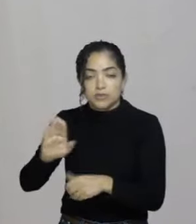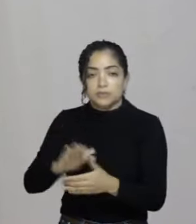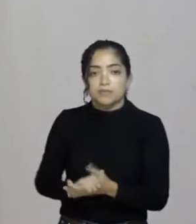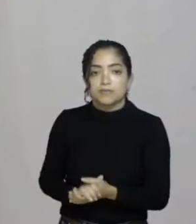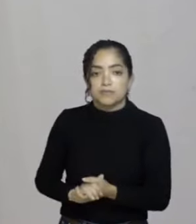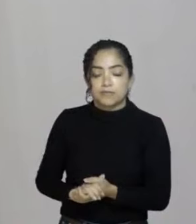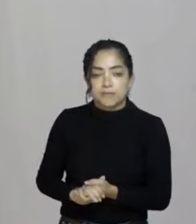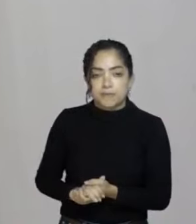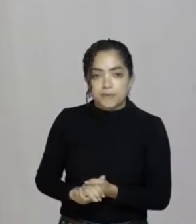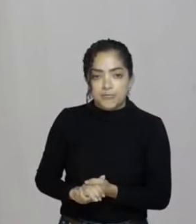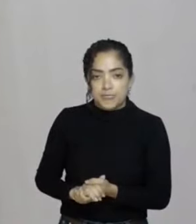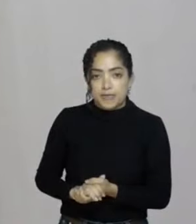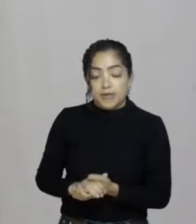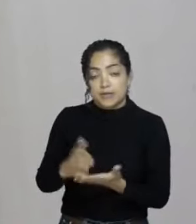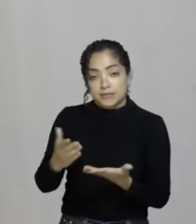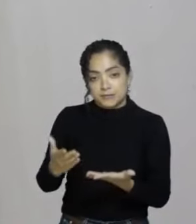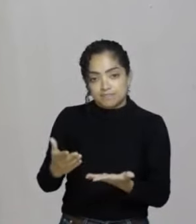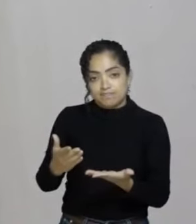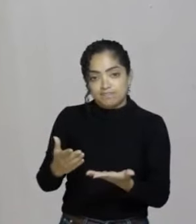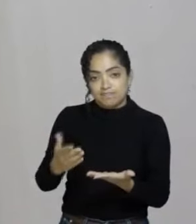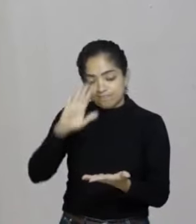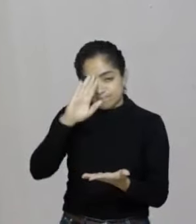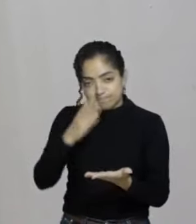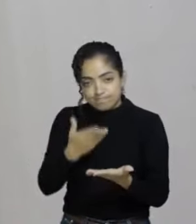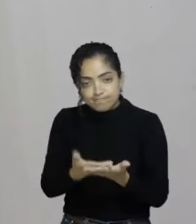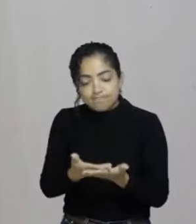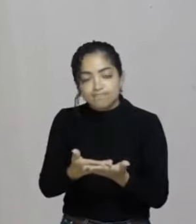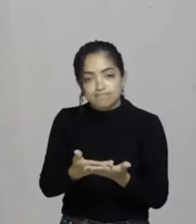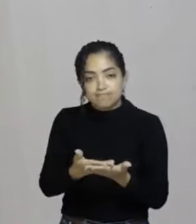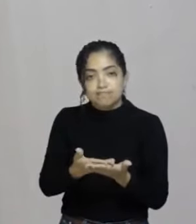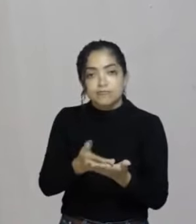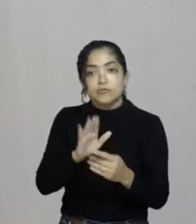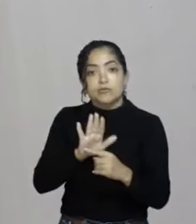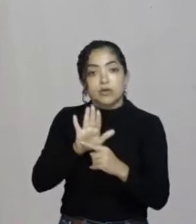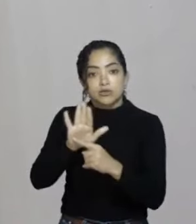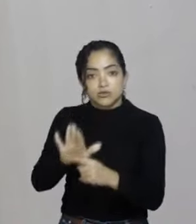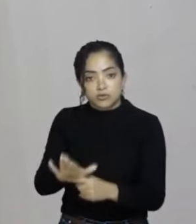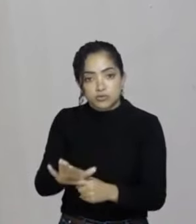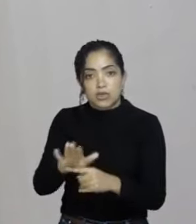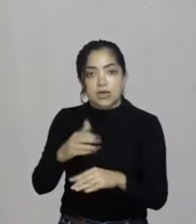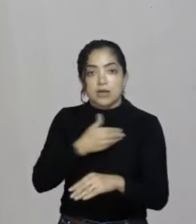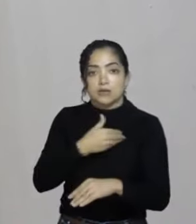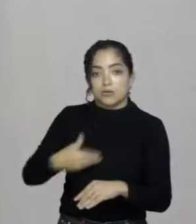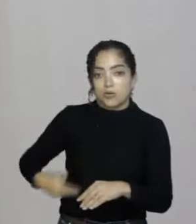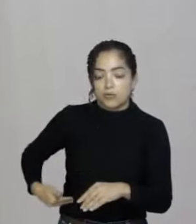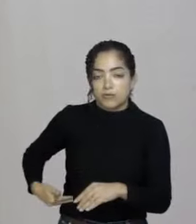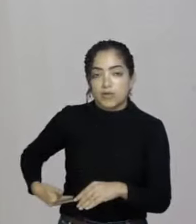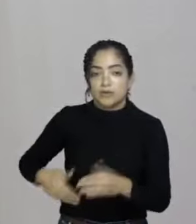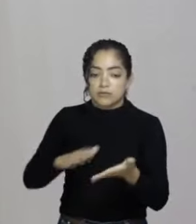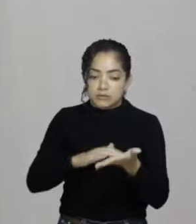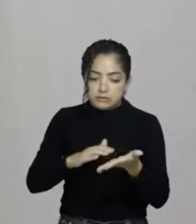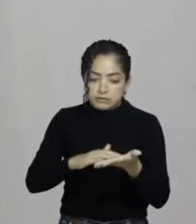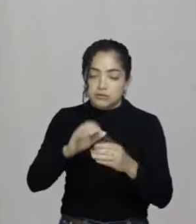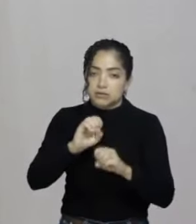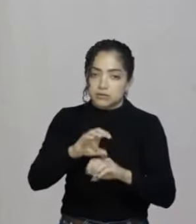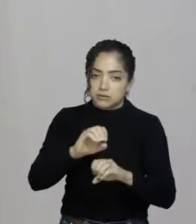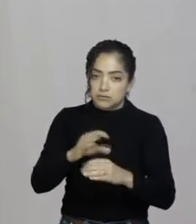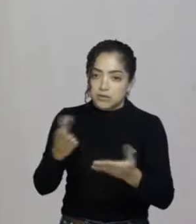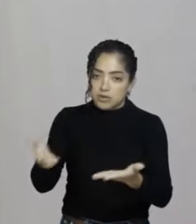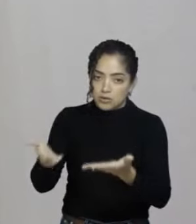eu acredito que vai ser uma grande sacada é uma grande sacada do governo Jorginho da Secretaria da Educação então eu quero convidar